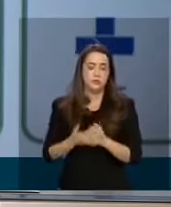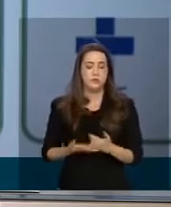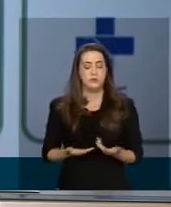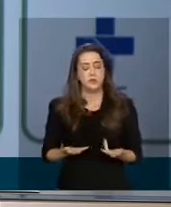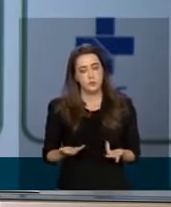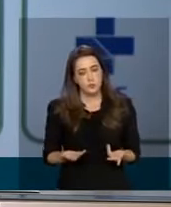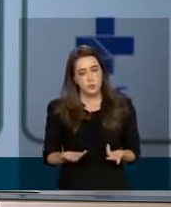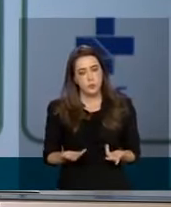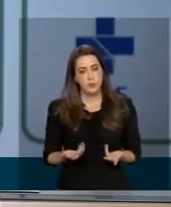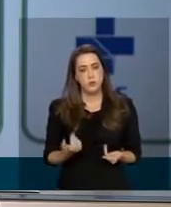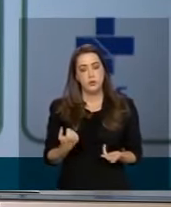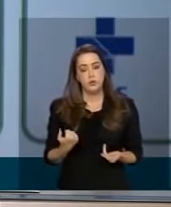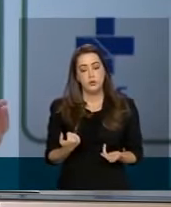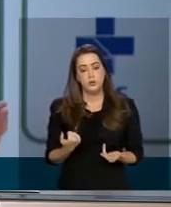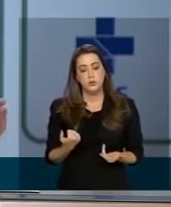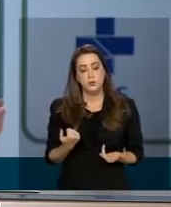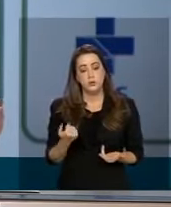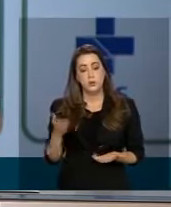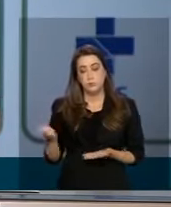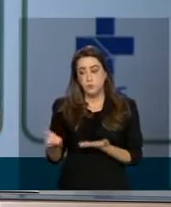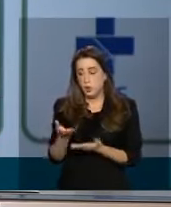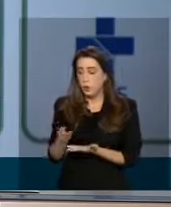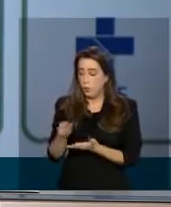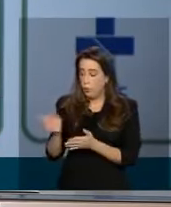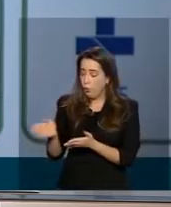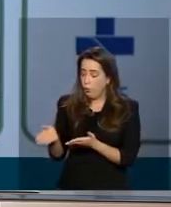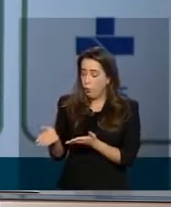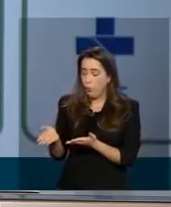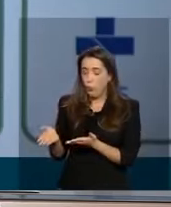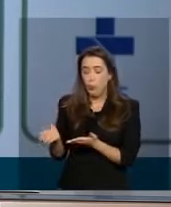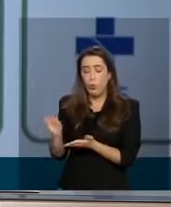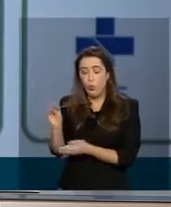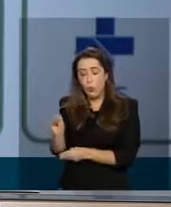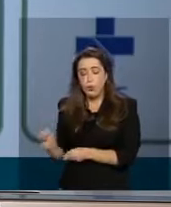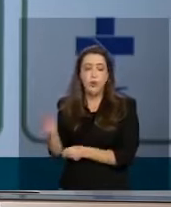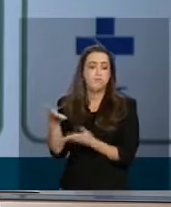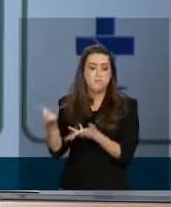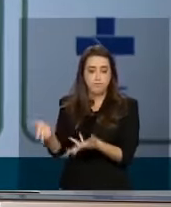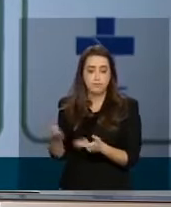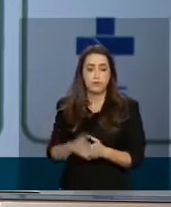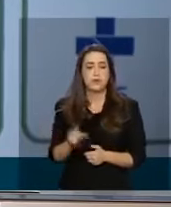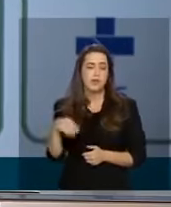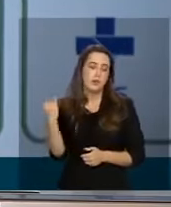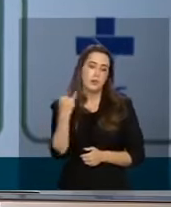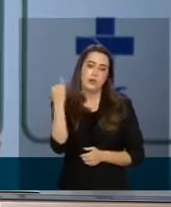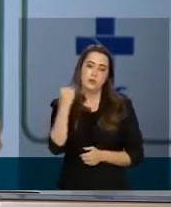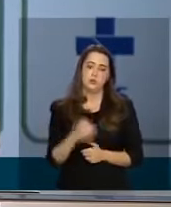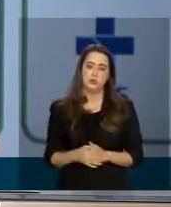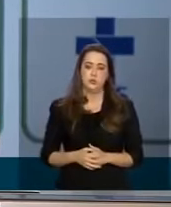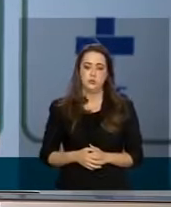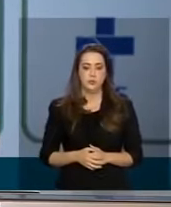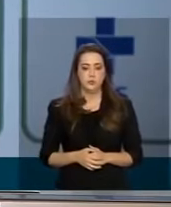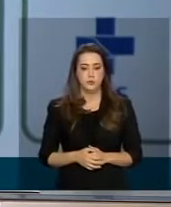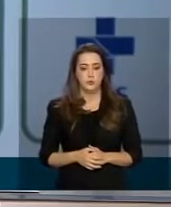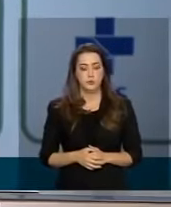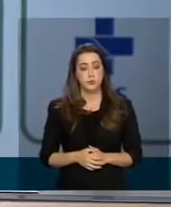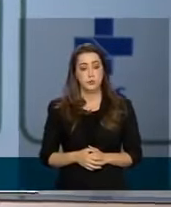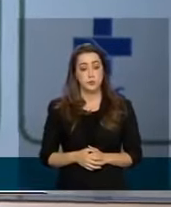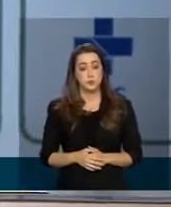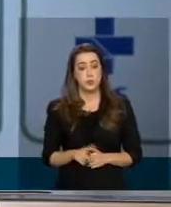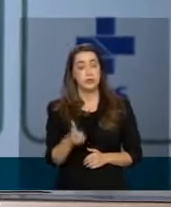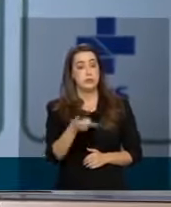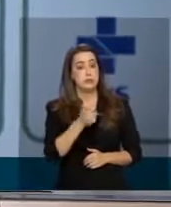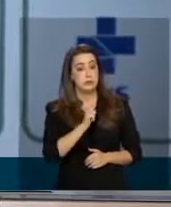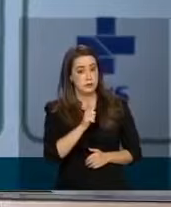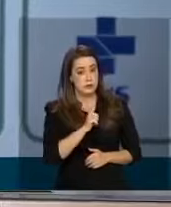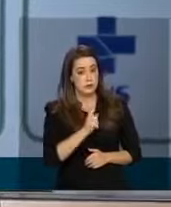fizer e fazer o seu acompanhamento. Isso que é importante, que é fundamental. Secretário, nós